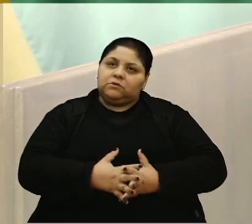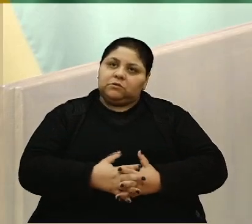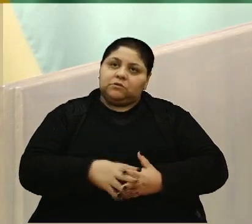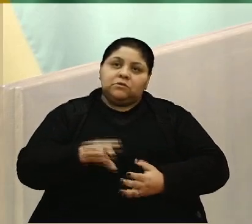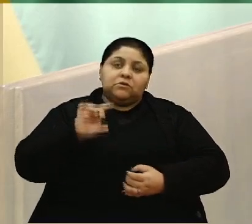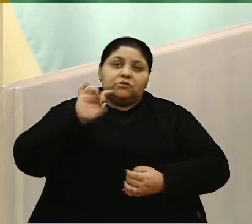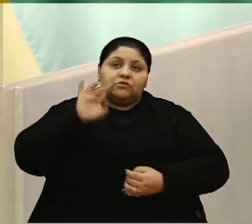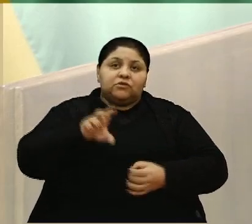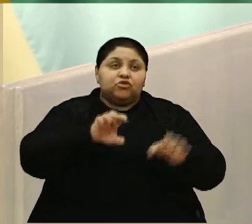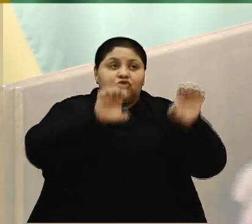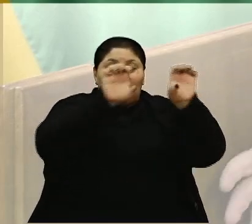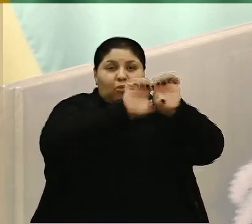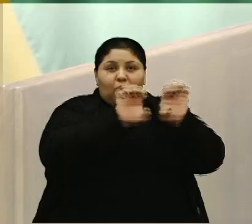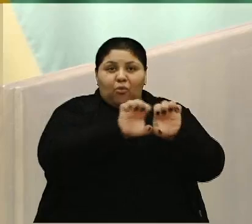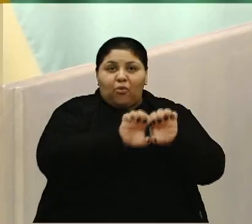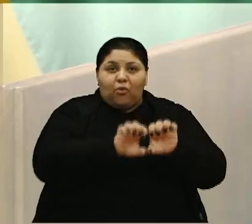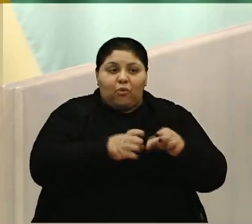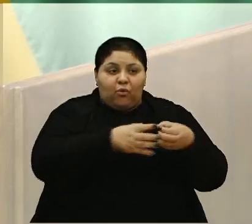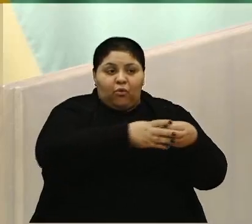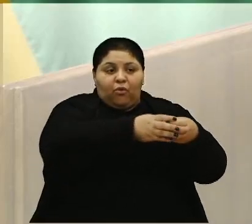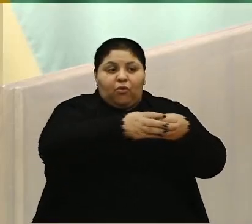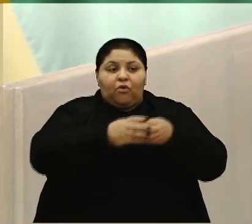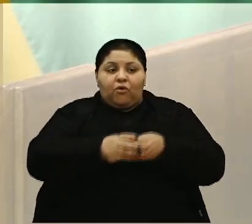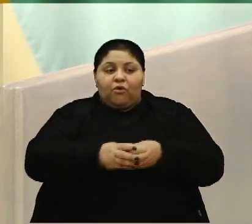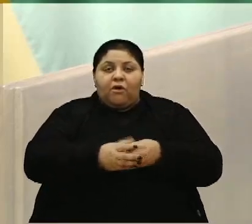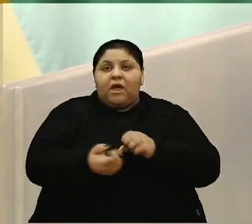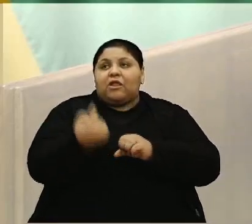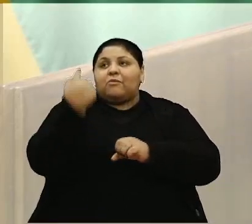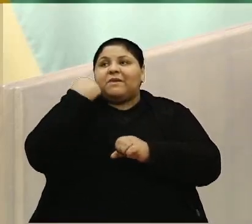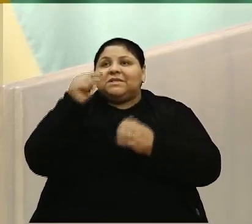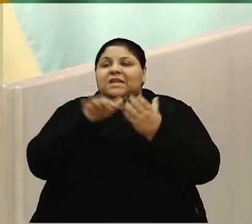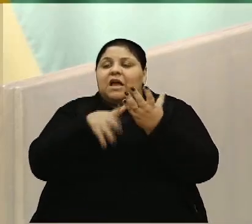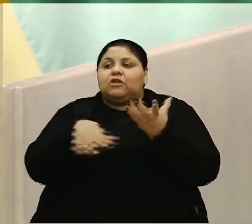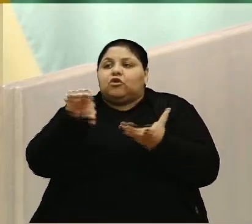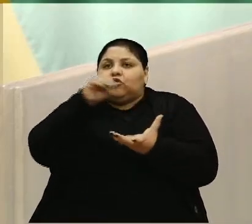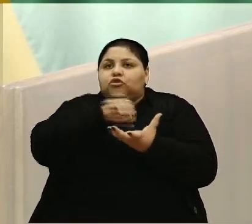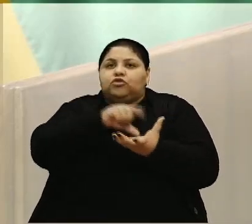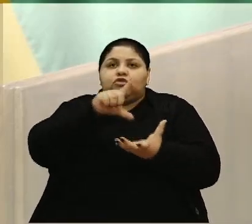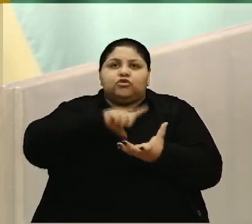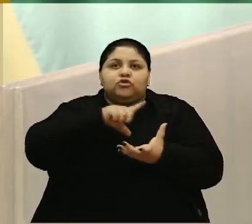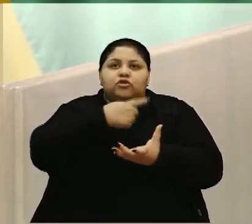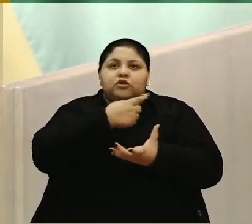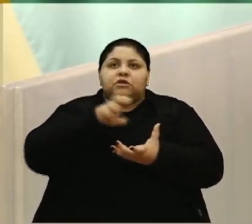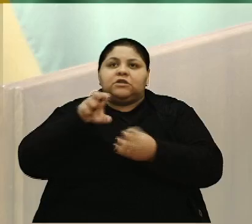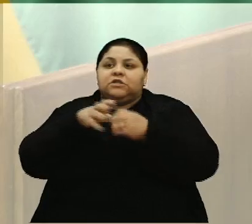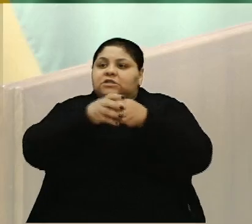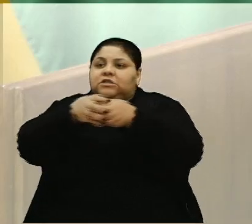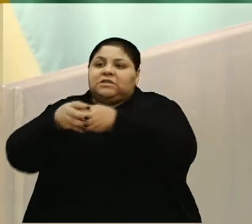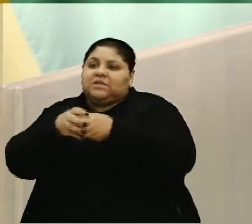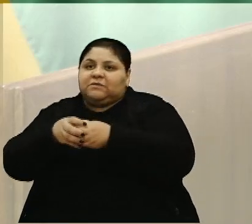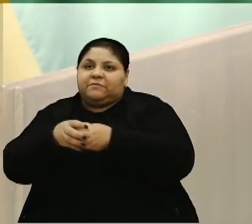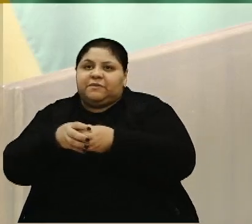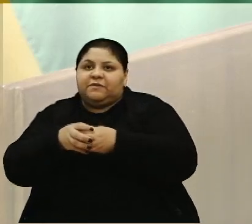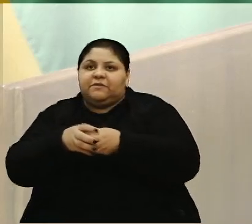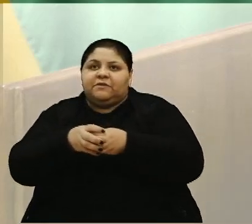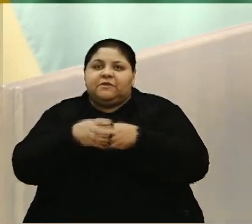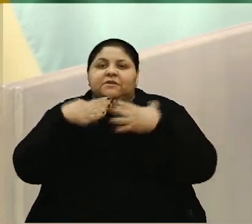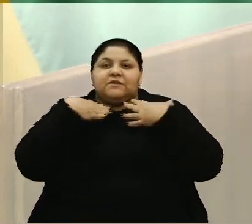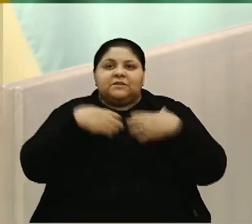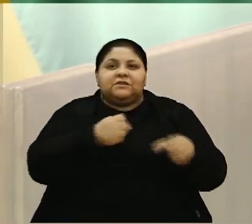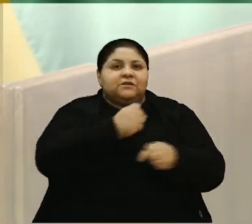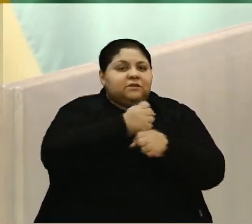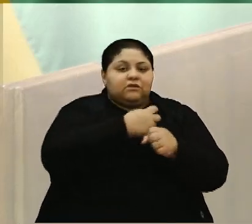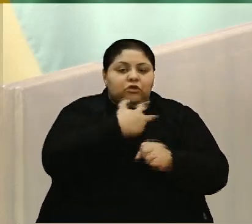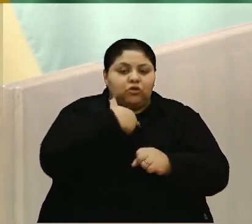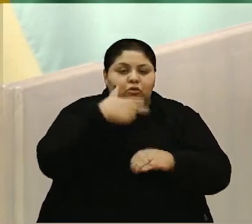Só com estrutura, só com equipes. Mas no passado a Codeca tinha 15 equipes que ajudavam a Secretaria de Obras. Mas não pode